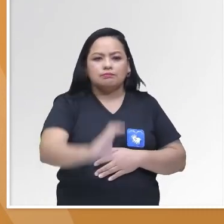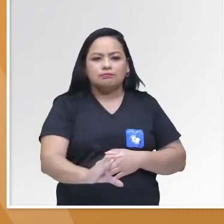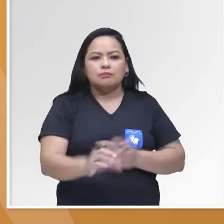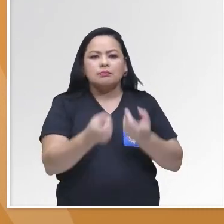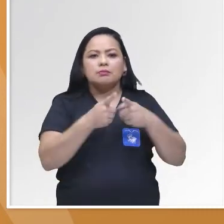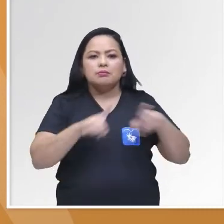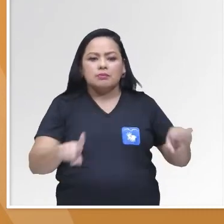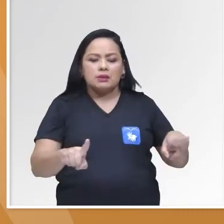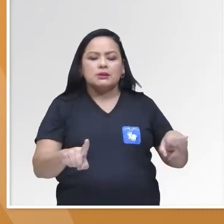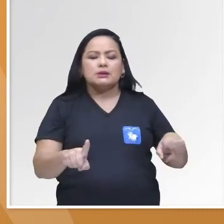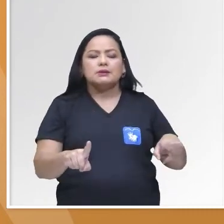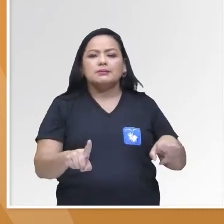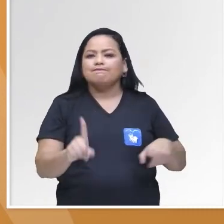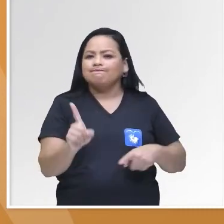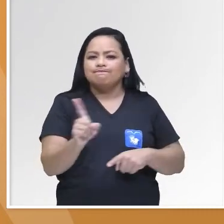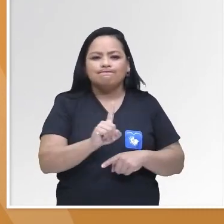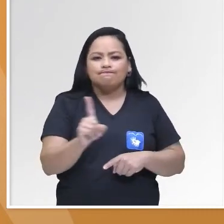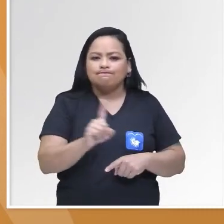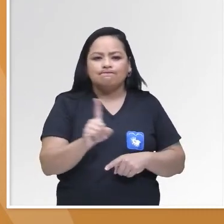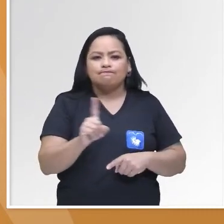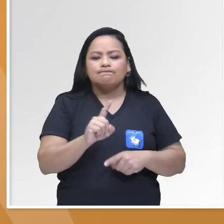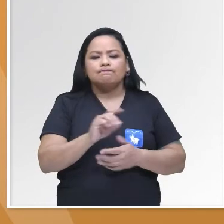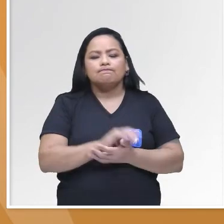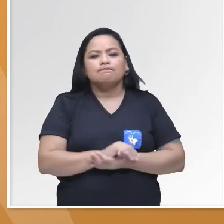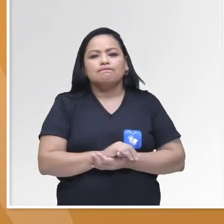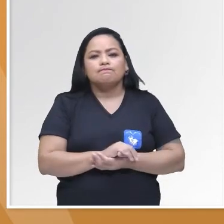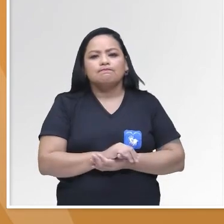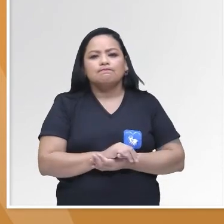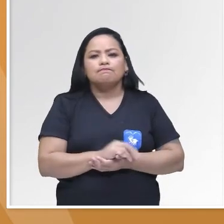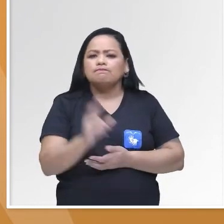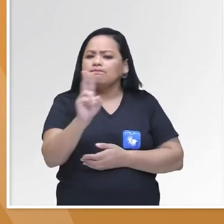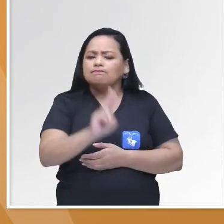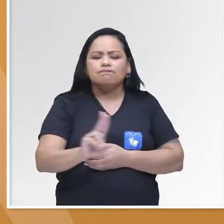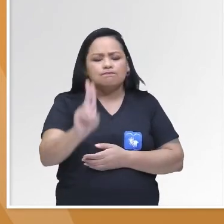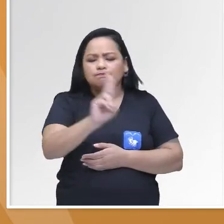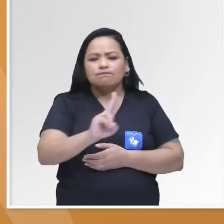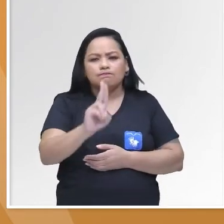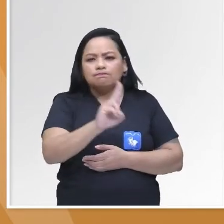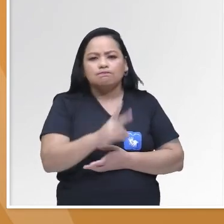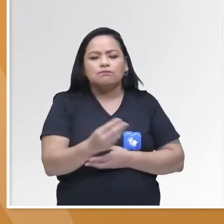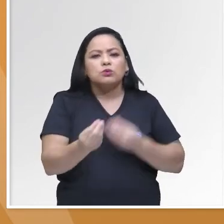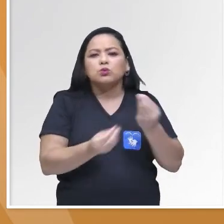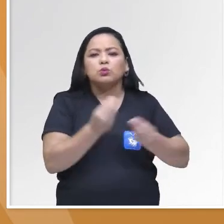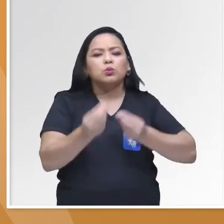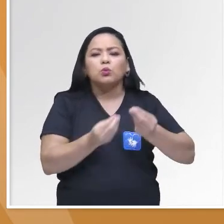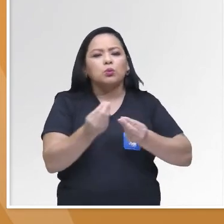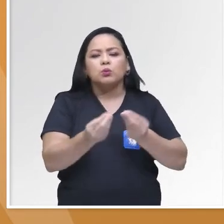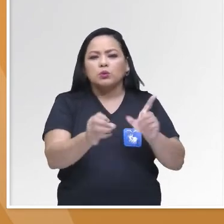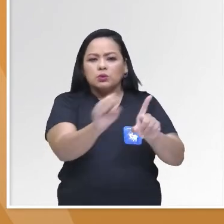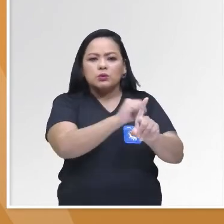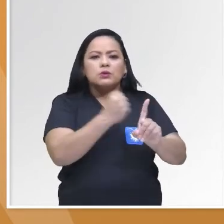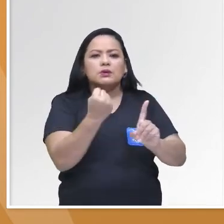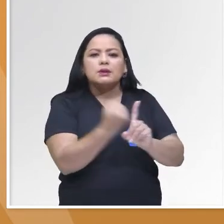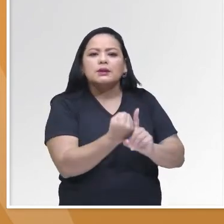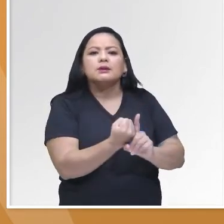cidadania, mas que não dispõem de condições